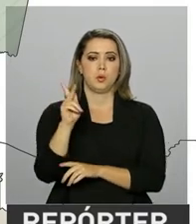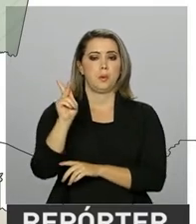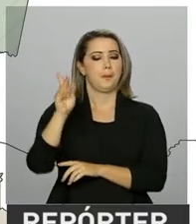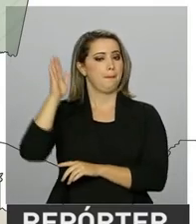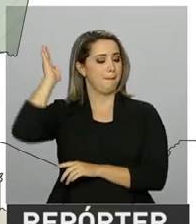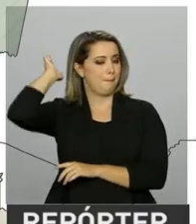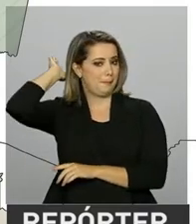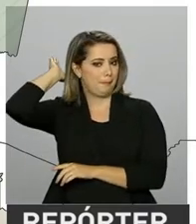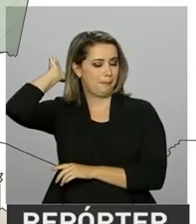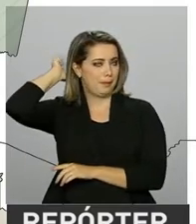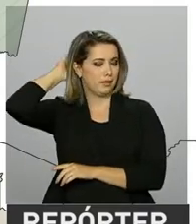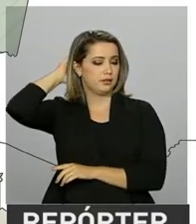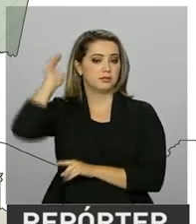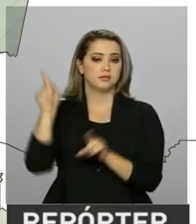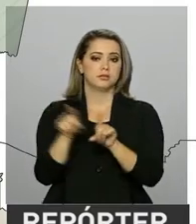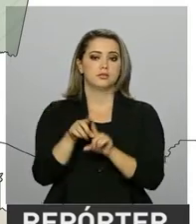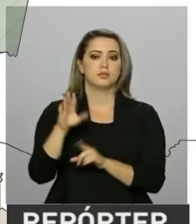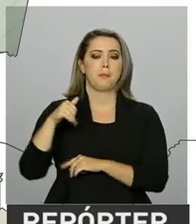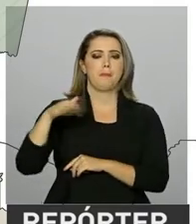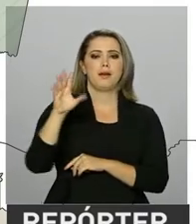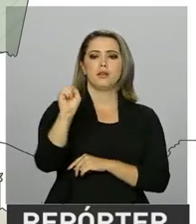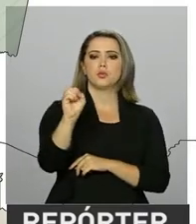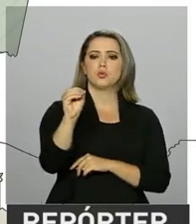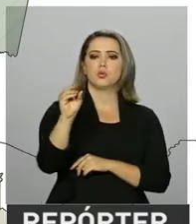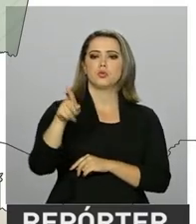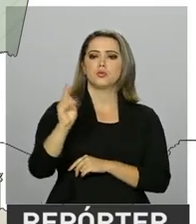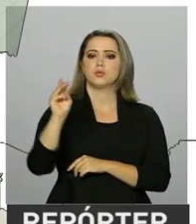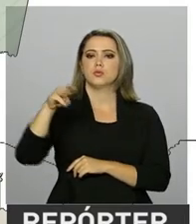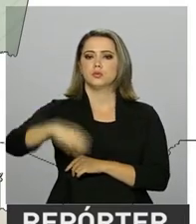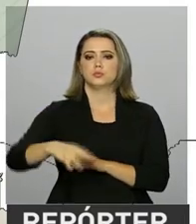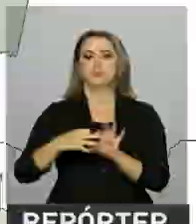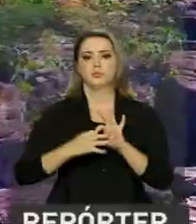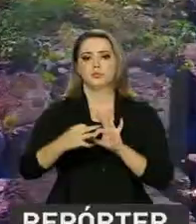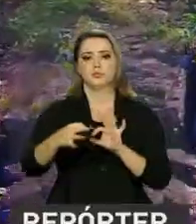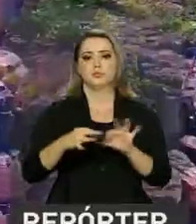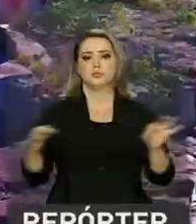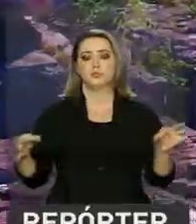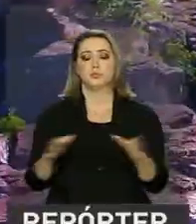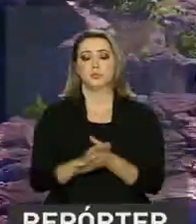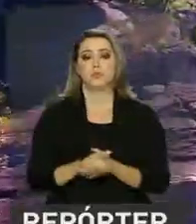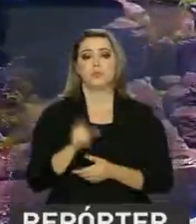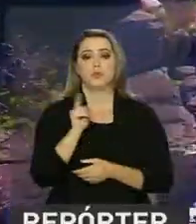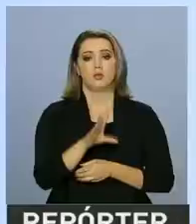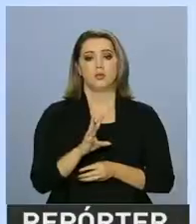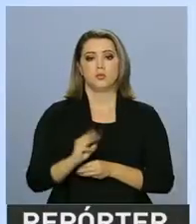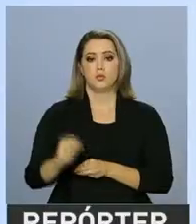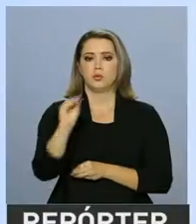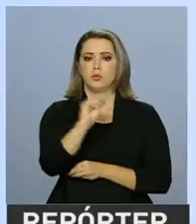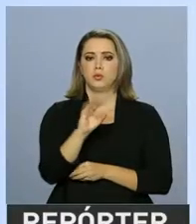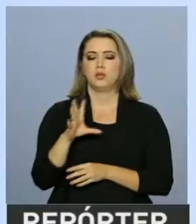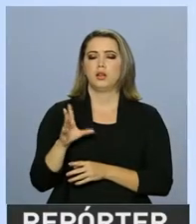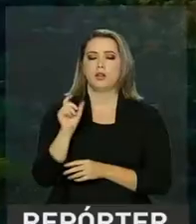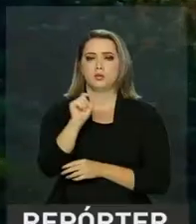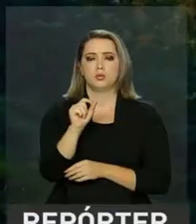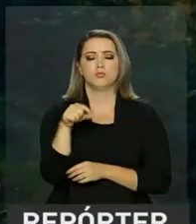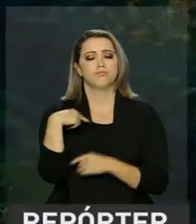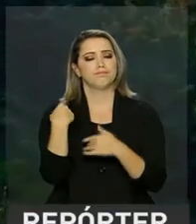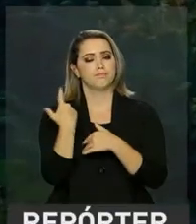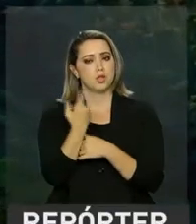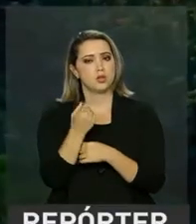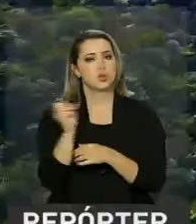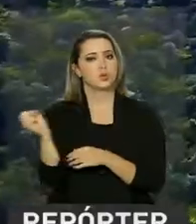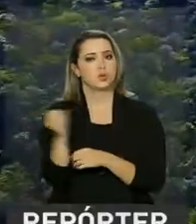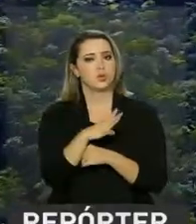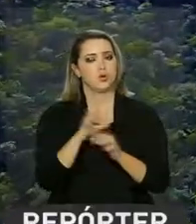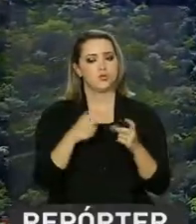no pará com quase 800 quilômetros quadrados além de favorecer a preservação as novas